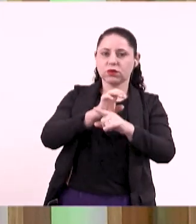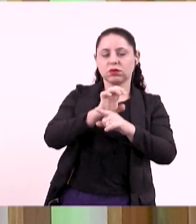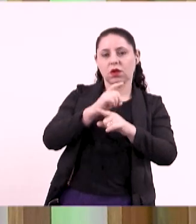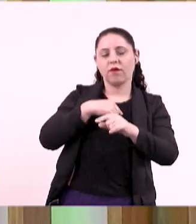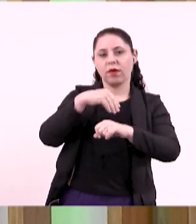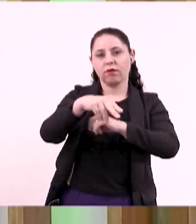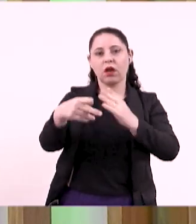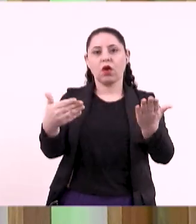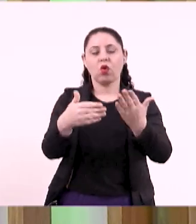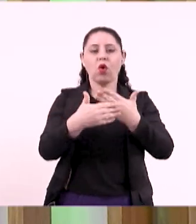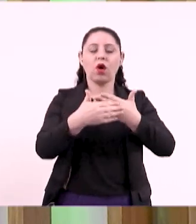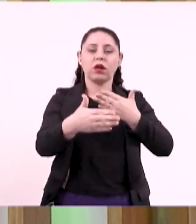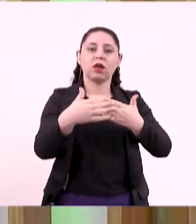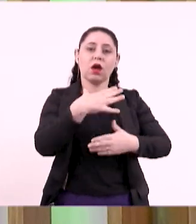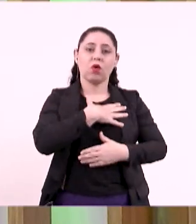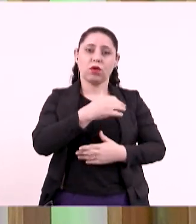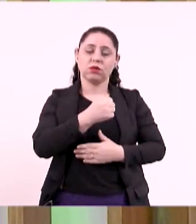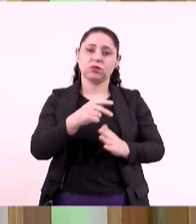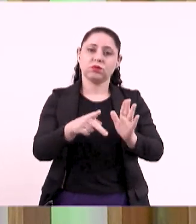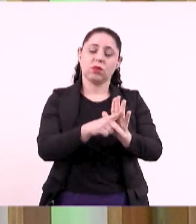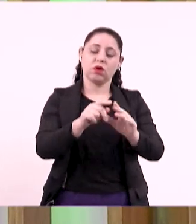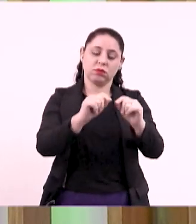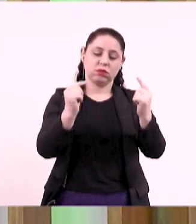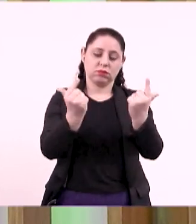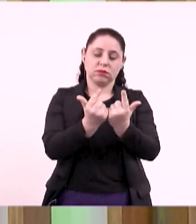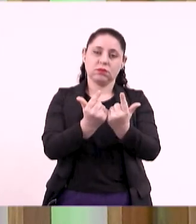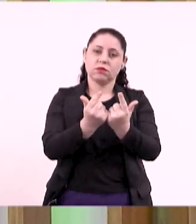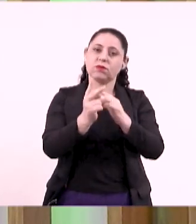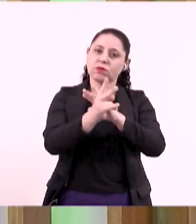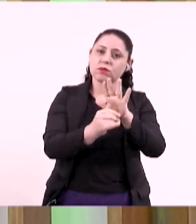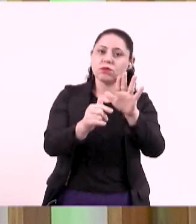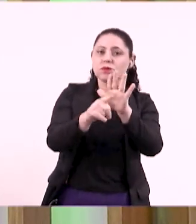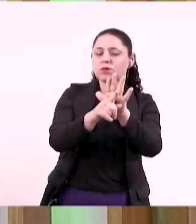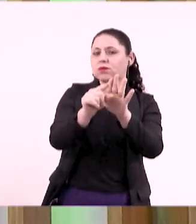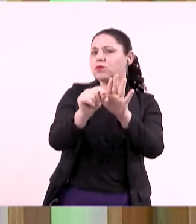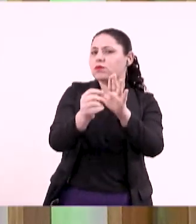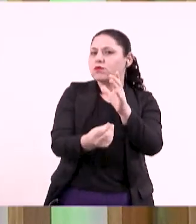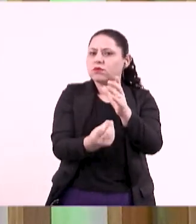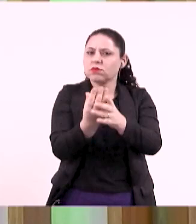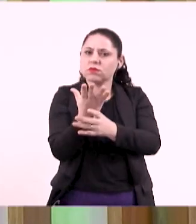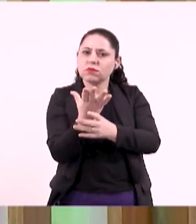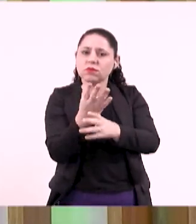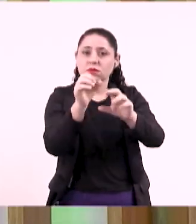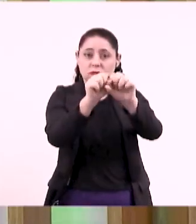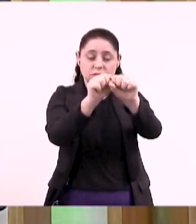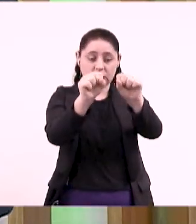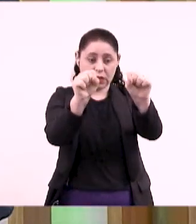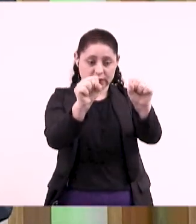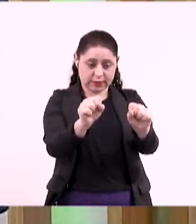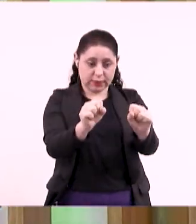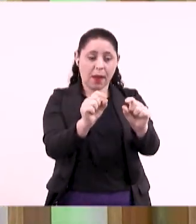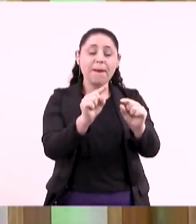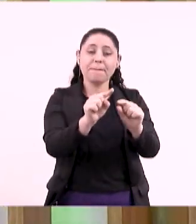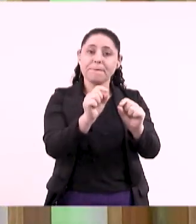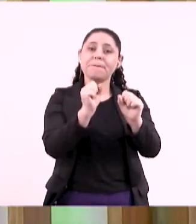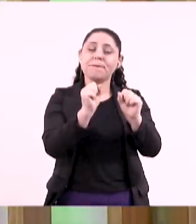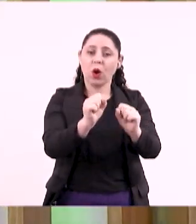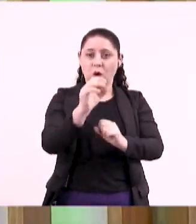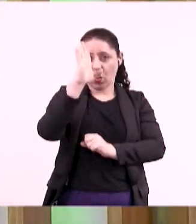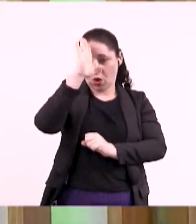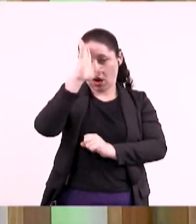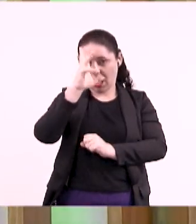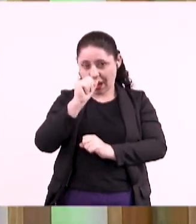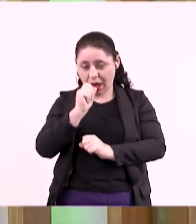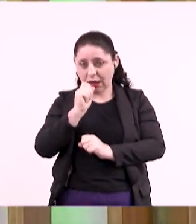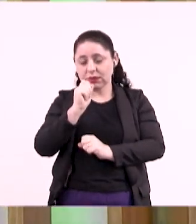estaria encaminhando agora em agosto para a Assembleia Legislativa um projeto de lei que criaria um sistema que pudesse isentar